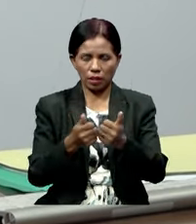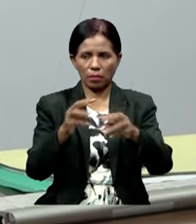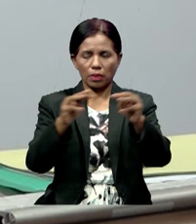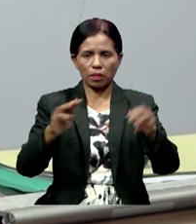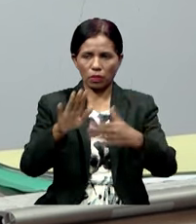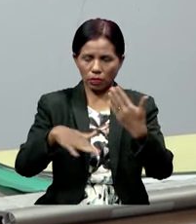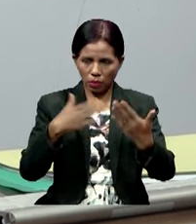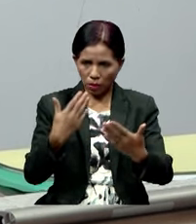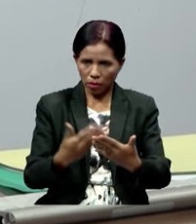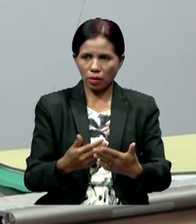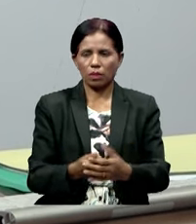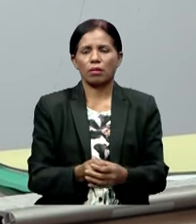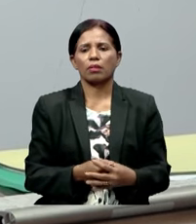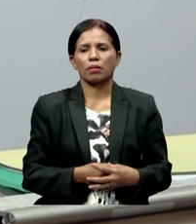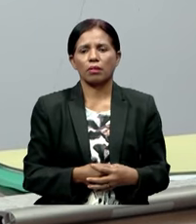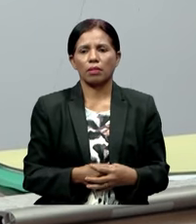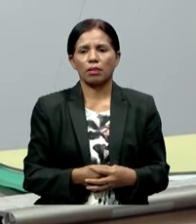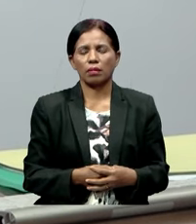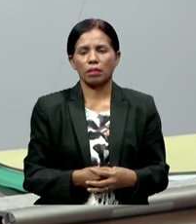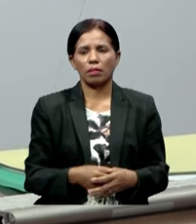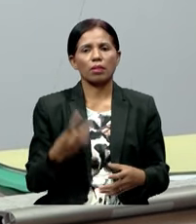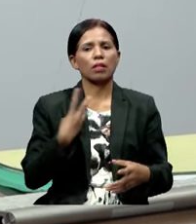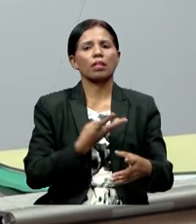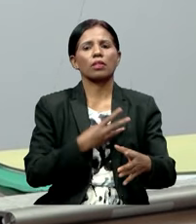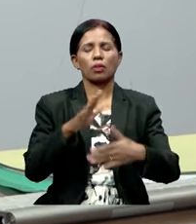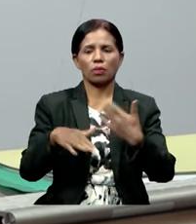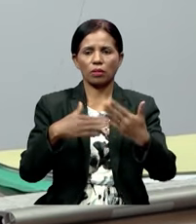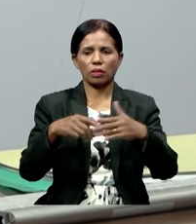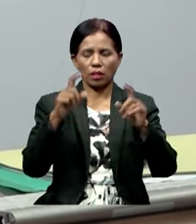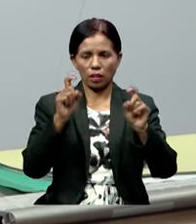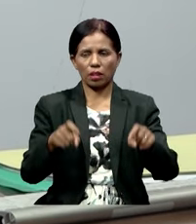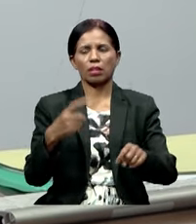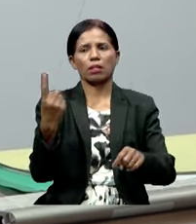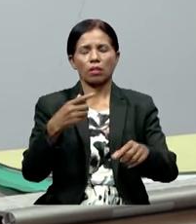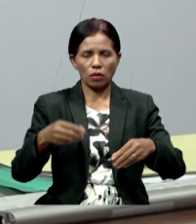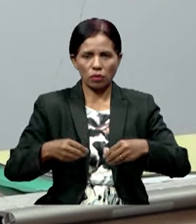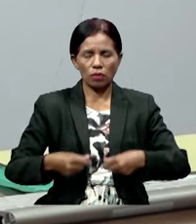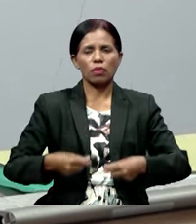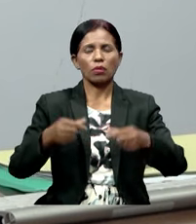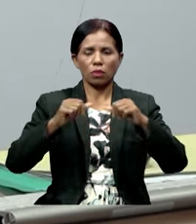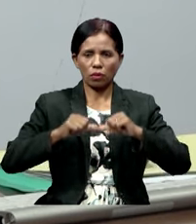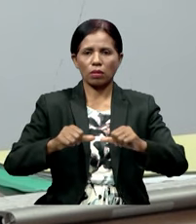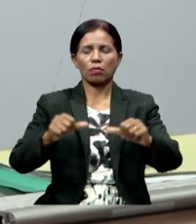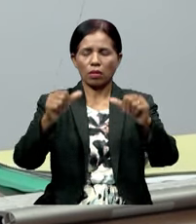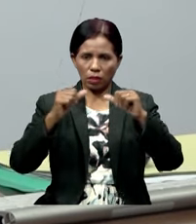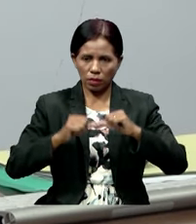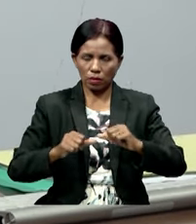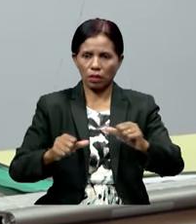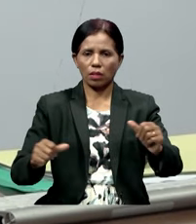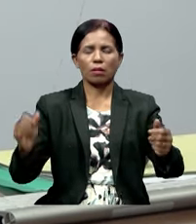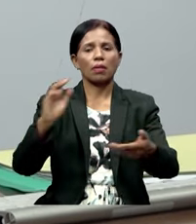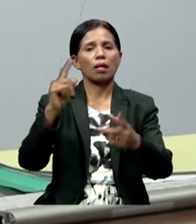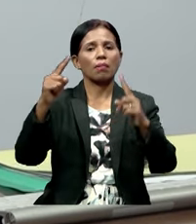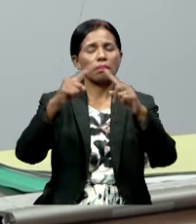arte rituais o tudo, catac. E da outro né tem que na fatem for continuidade, vai